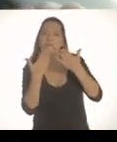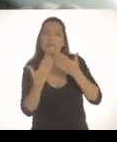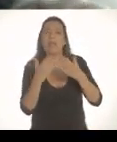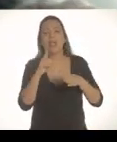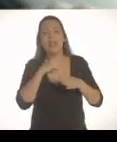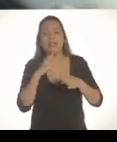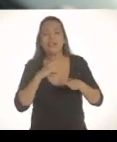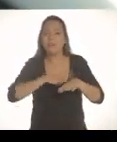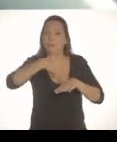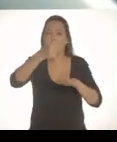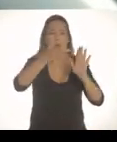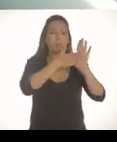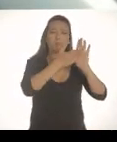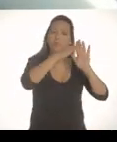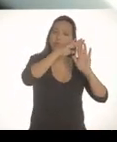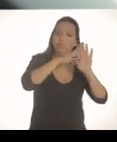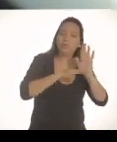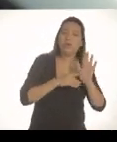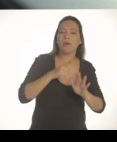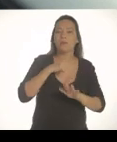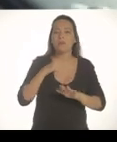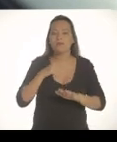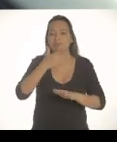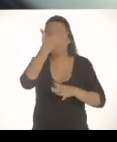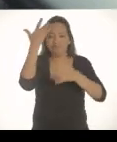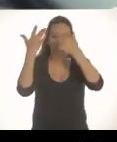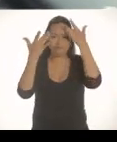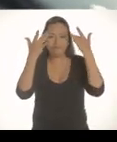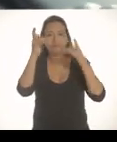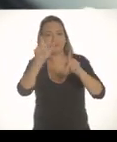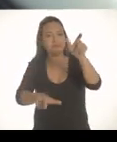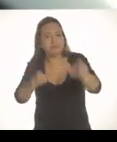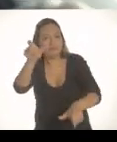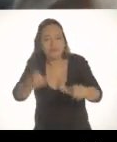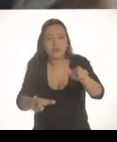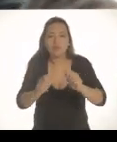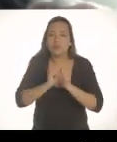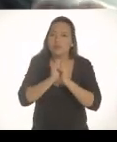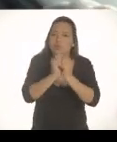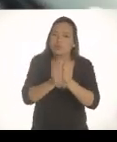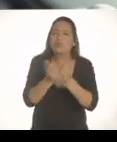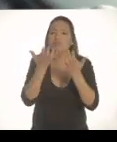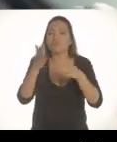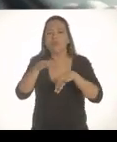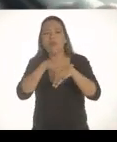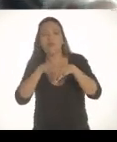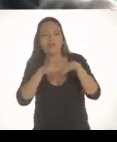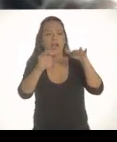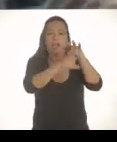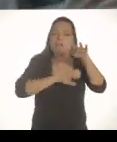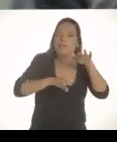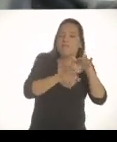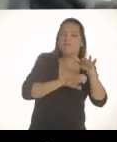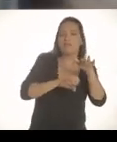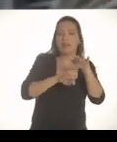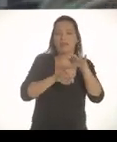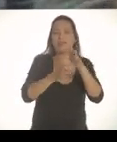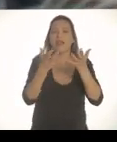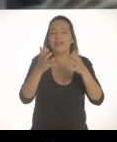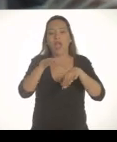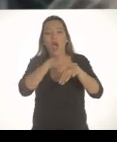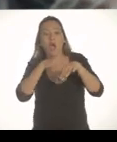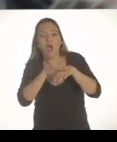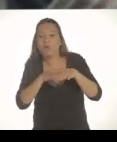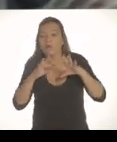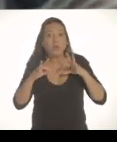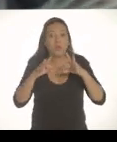pelo contrário, a gente tem o melhor programa, a gente tem as melhores pessoas. A gente quer governar para todo mundo. A gente quer conversar com o empresário, a gente quer conversar com o trabalhador, a gente